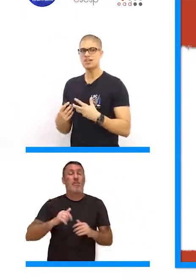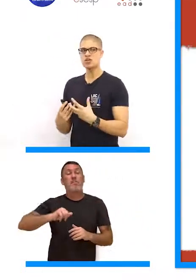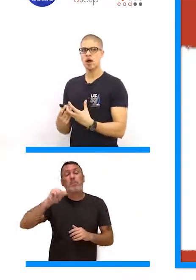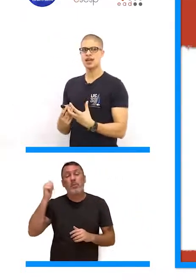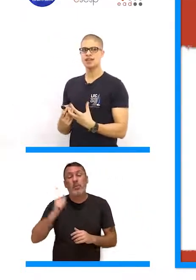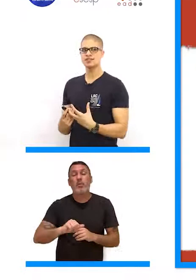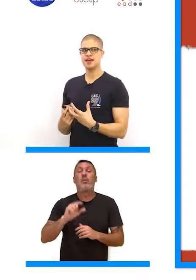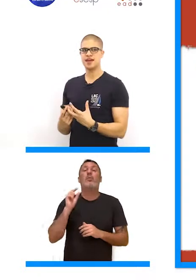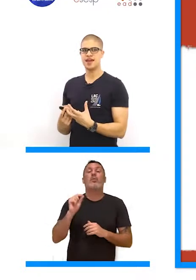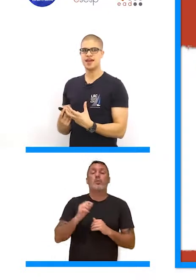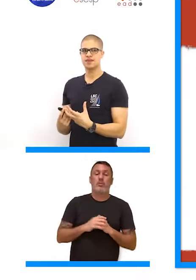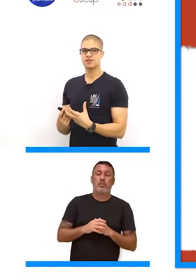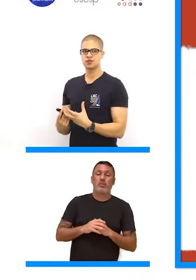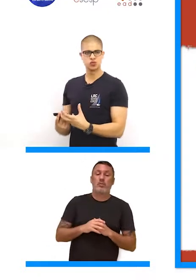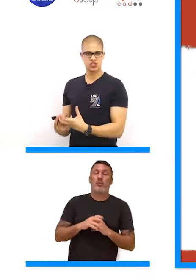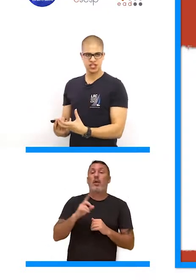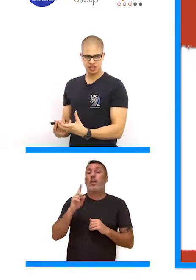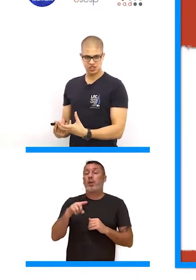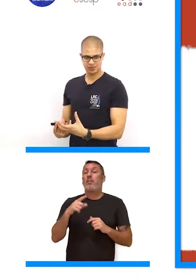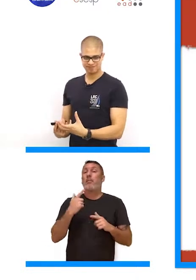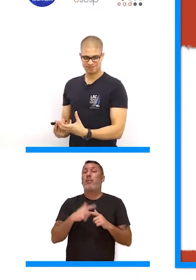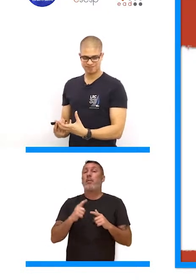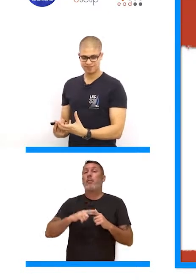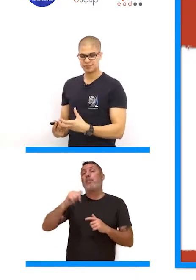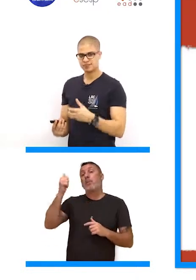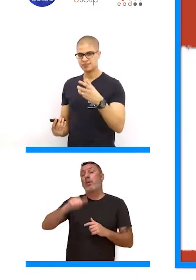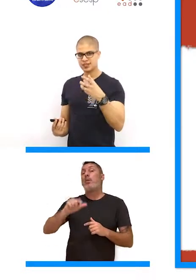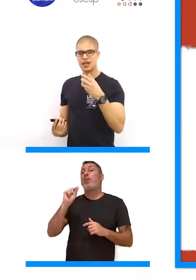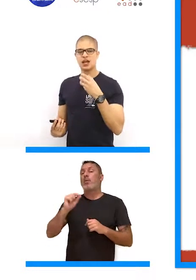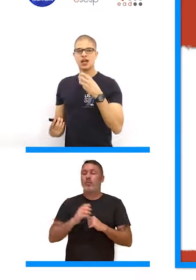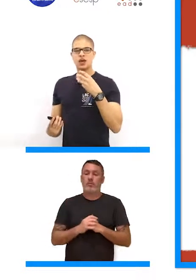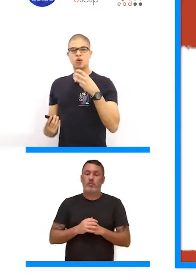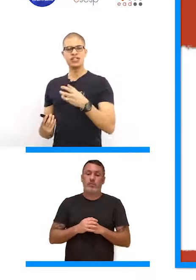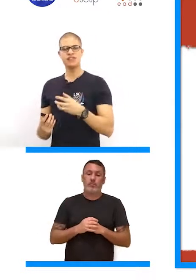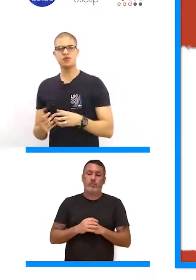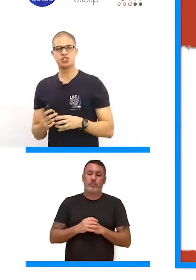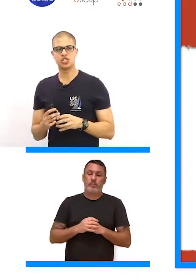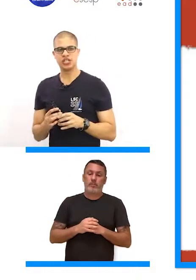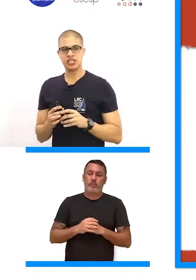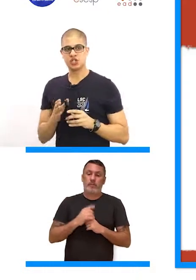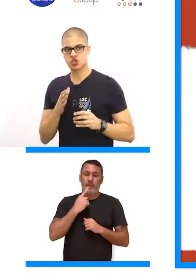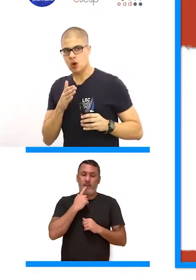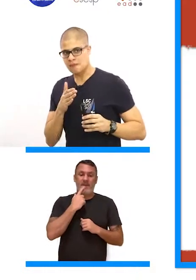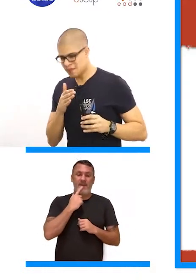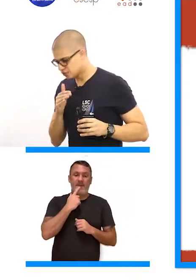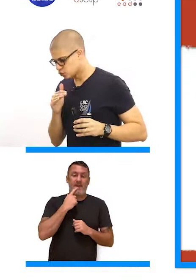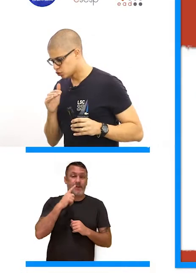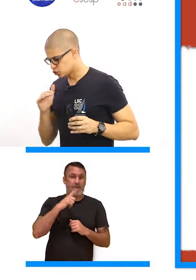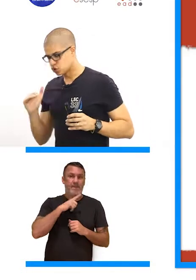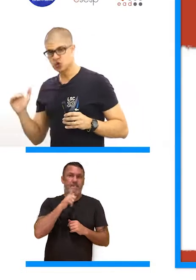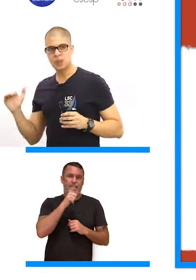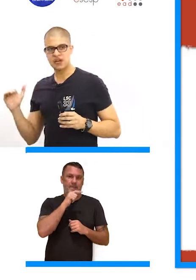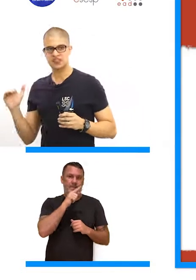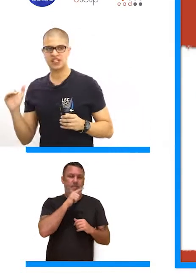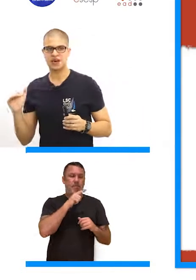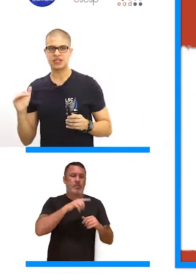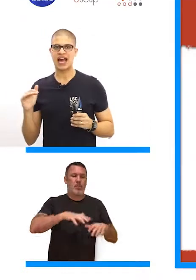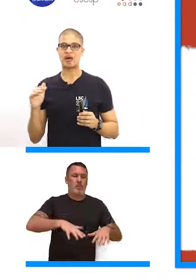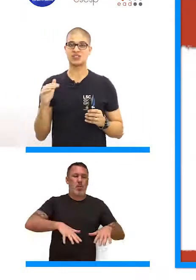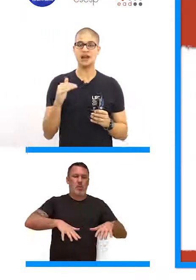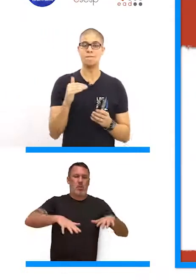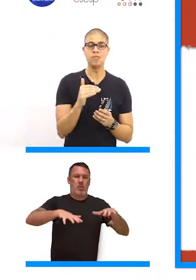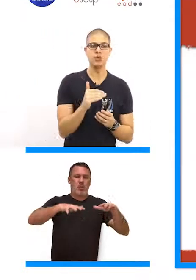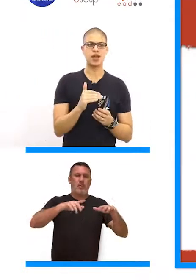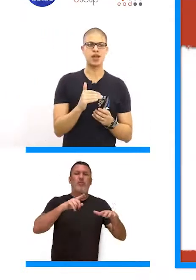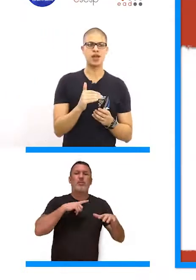o pior ainda é o seguinte. O nível de escoamento superficial da